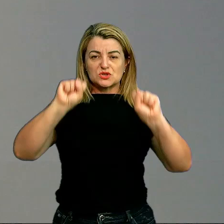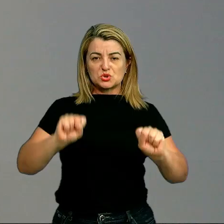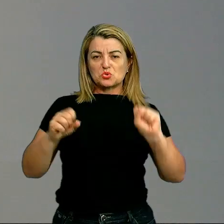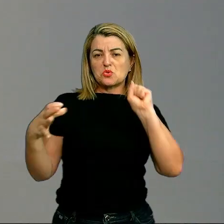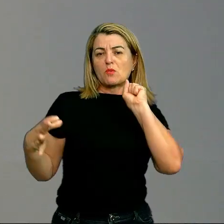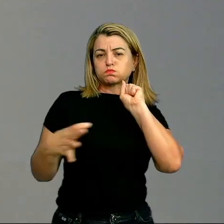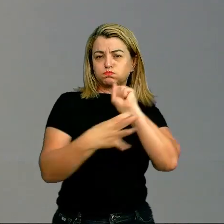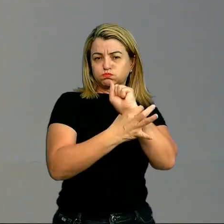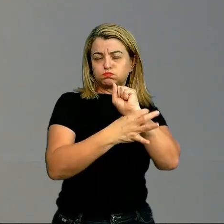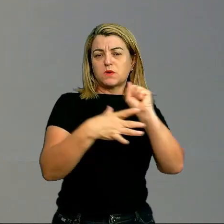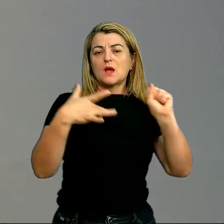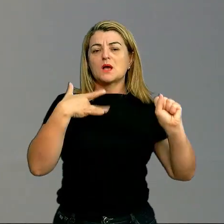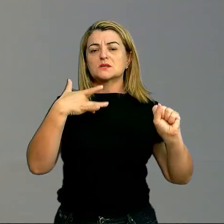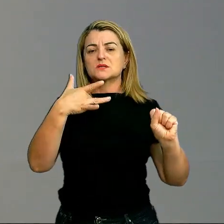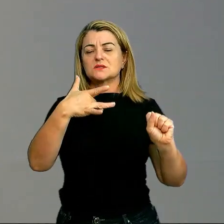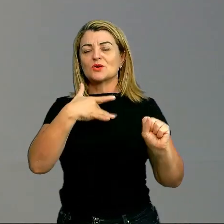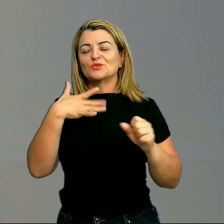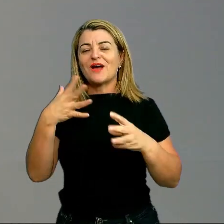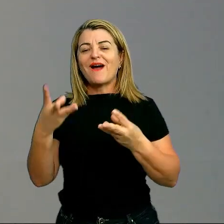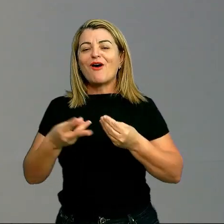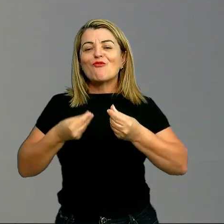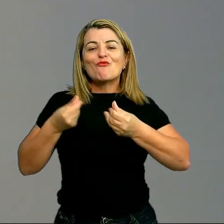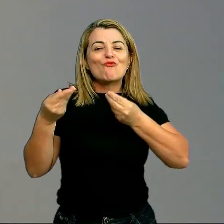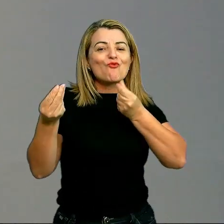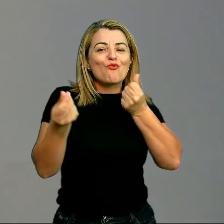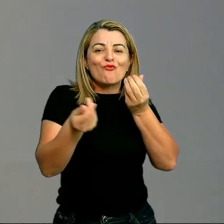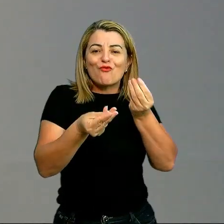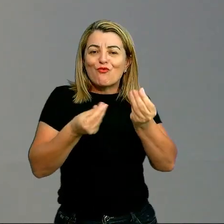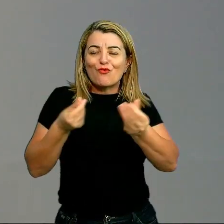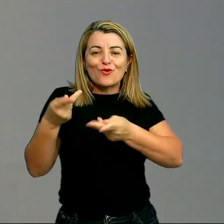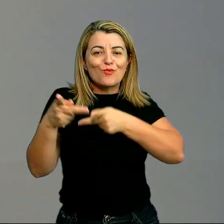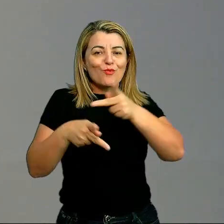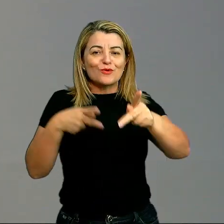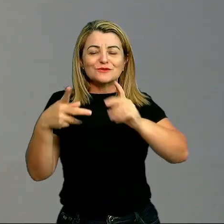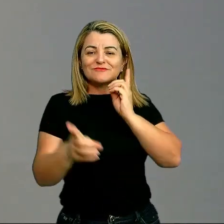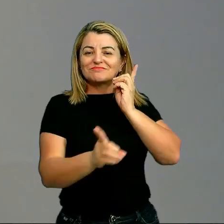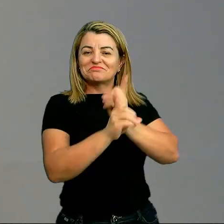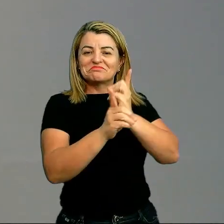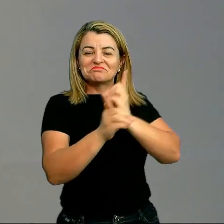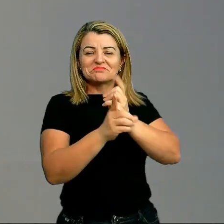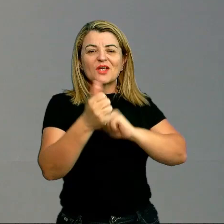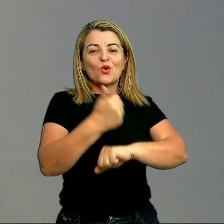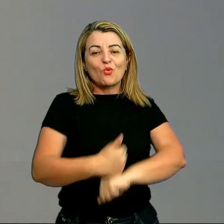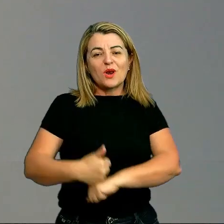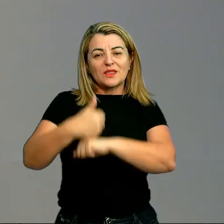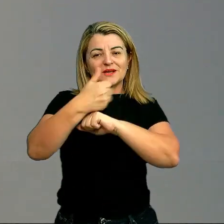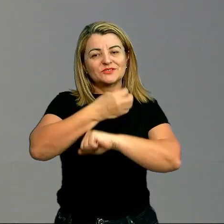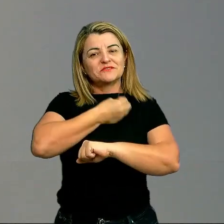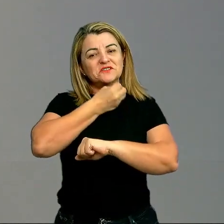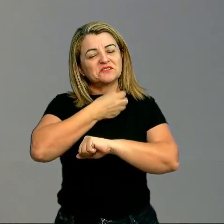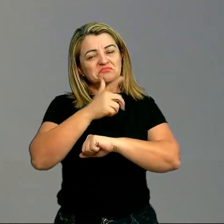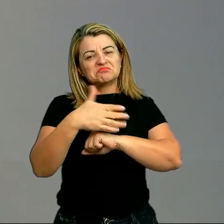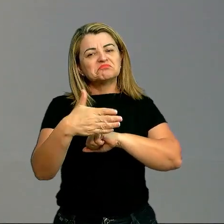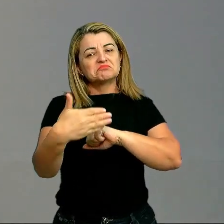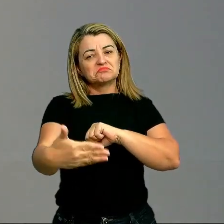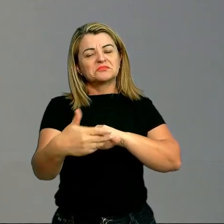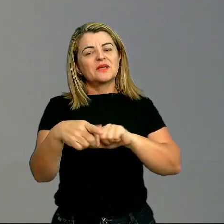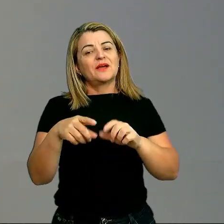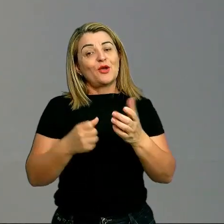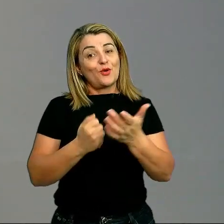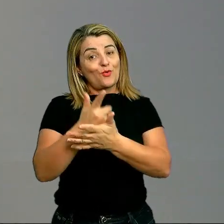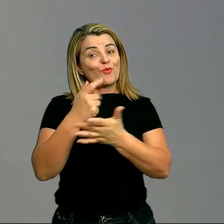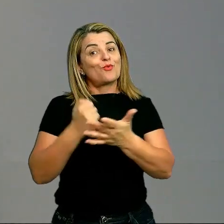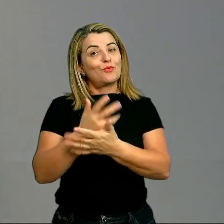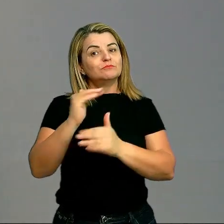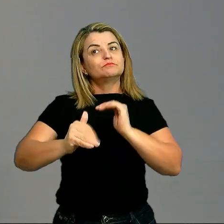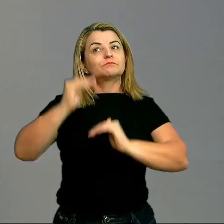seguro, saudável e confortável para que a população se encontrasse com qualidade de vida e etc, né? E o consumo lá em